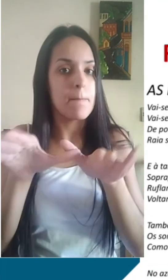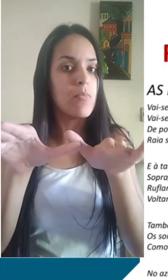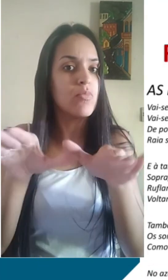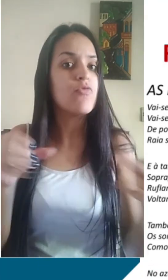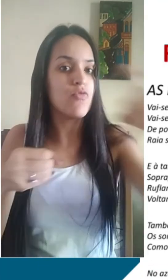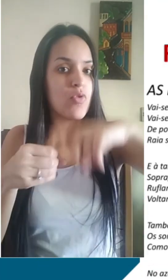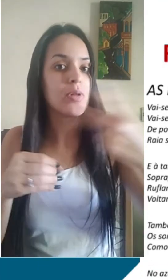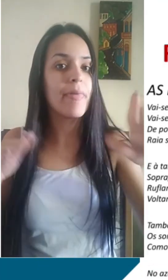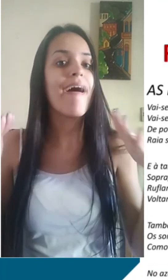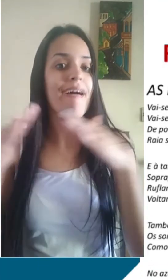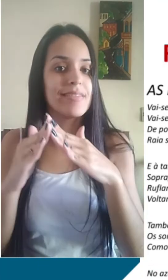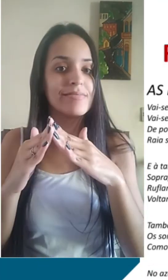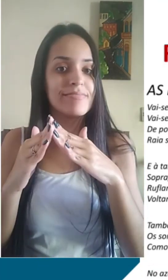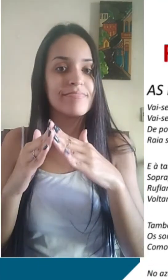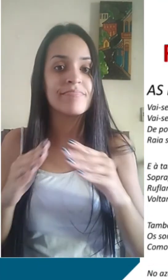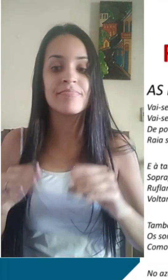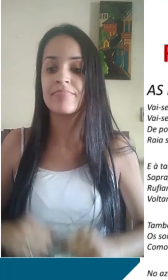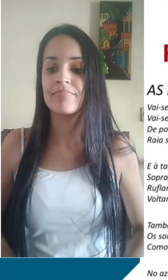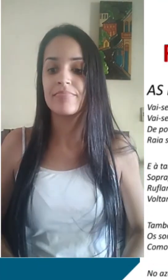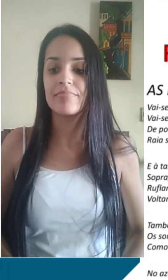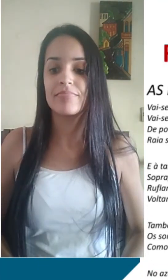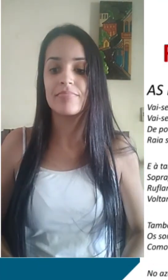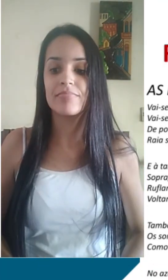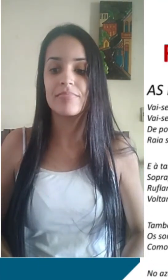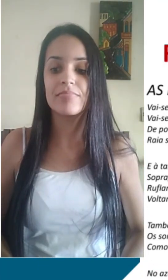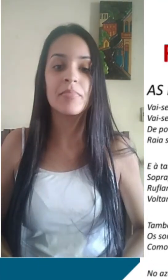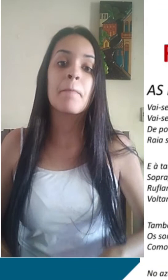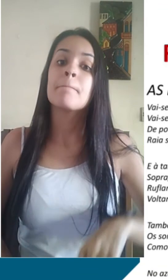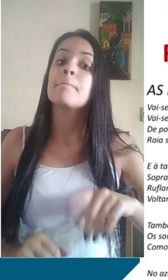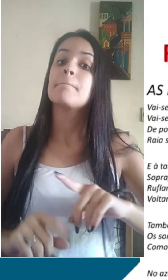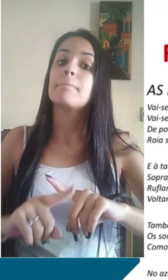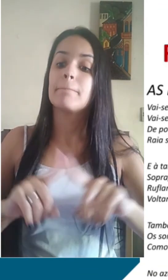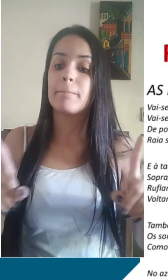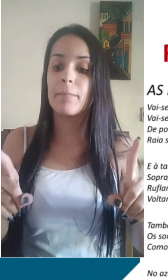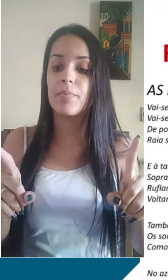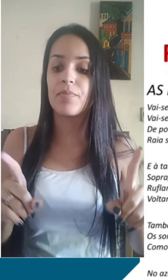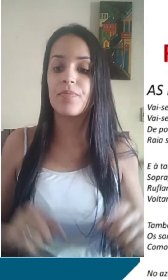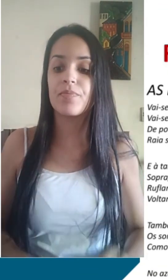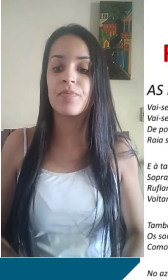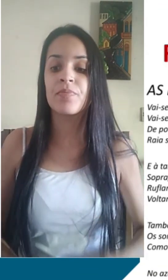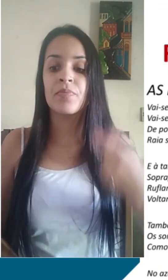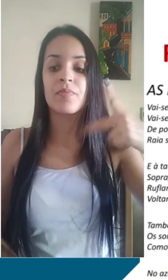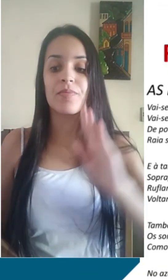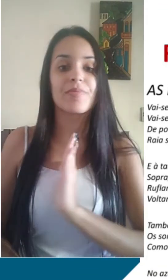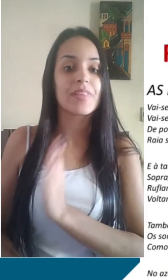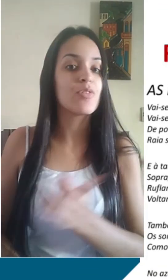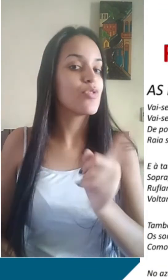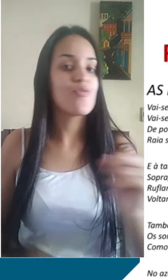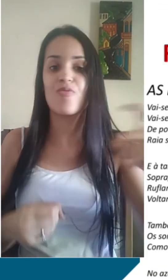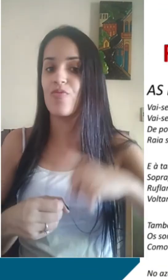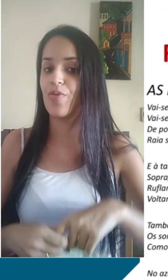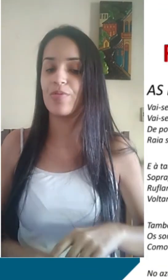aos corações não voltam mais. Temos aqui o descritivismo,